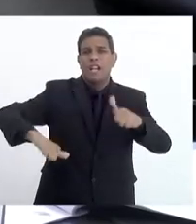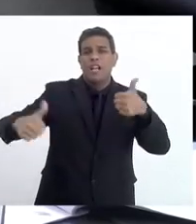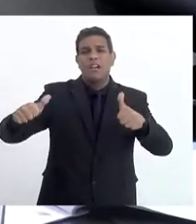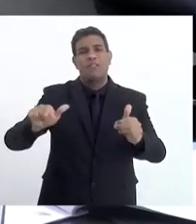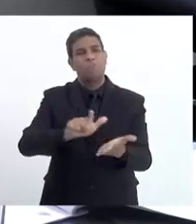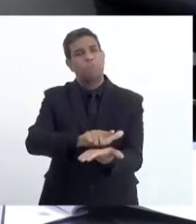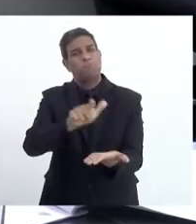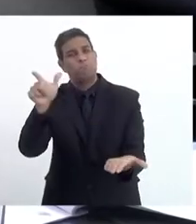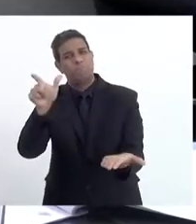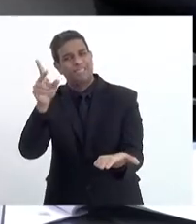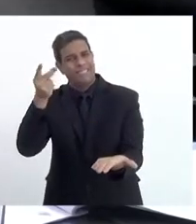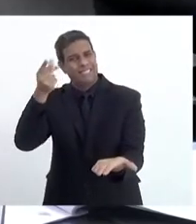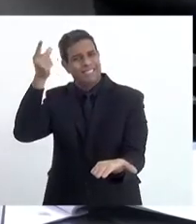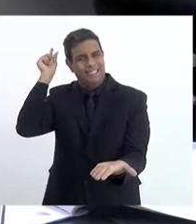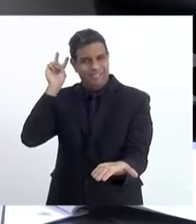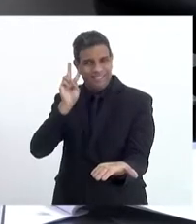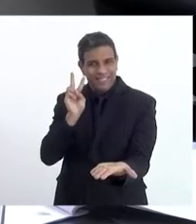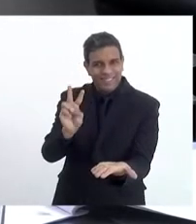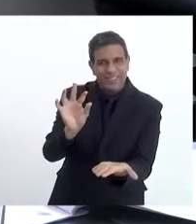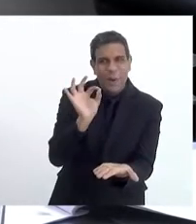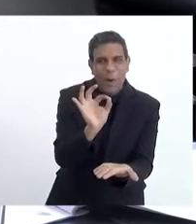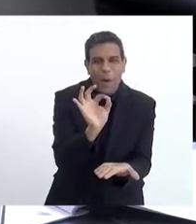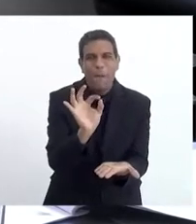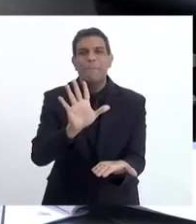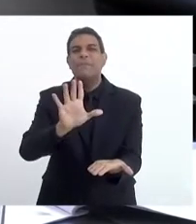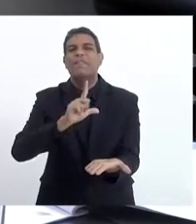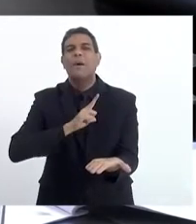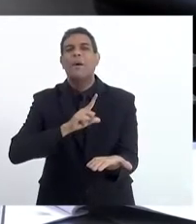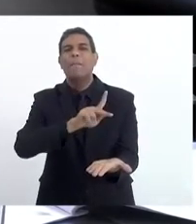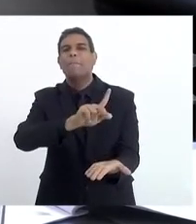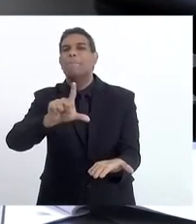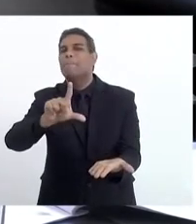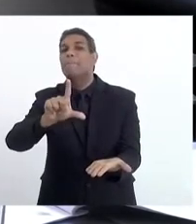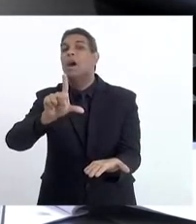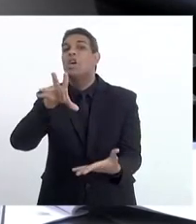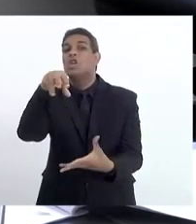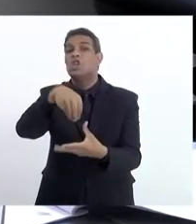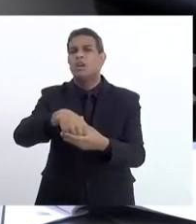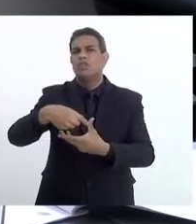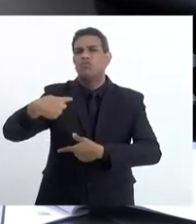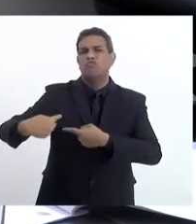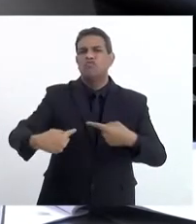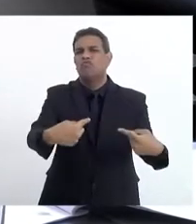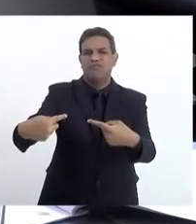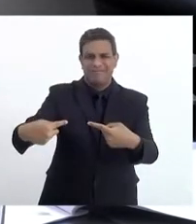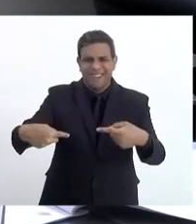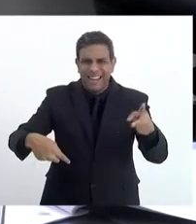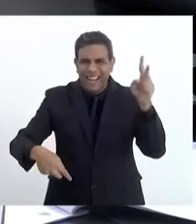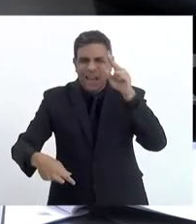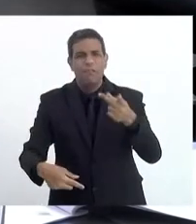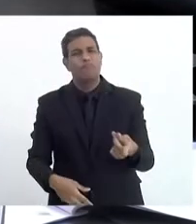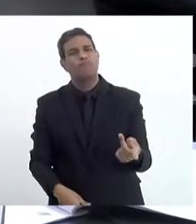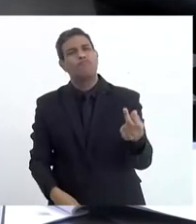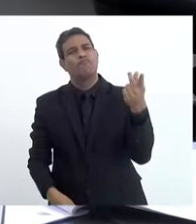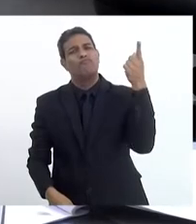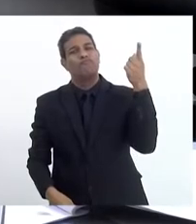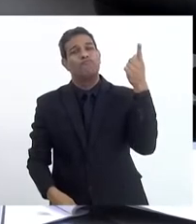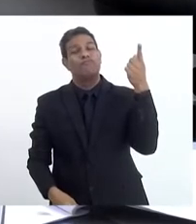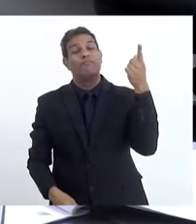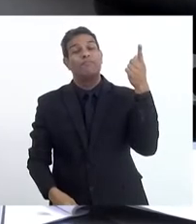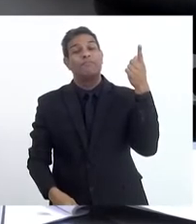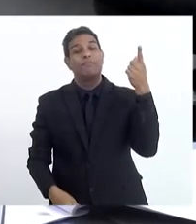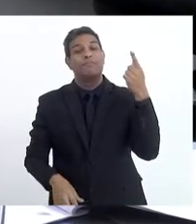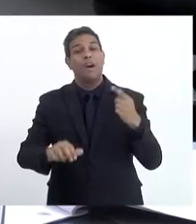bom da gente ser antigo é isso. Teve um projeto de lei que tem uma discussão grande no plenário da deputada